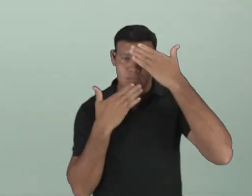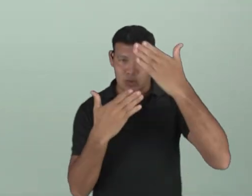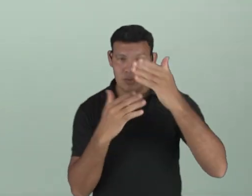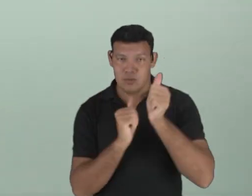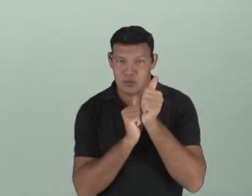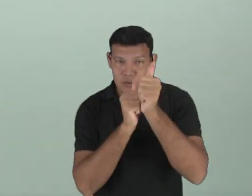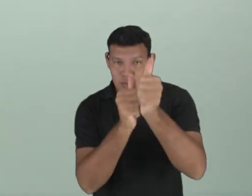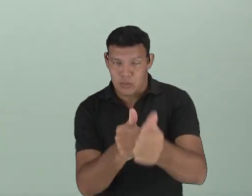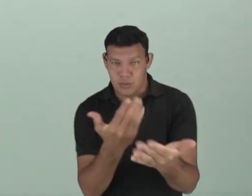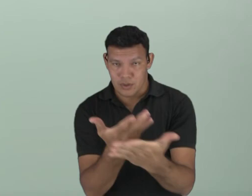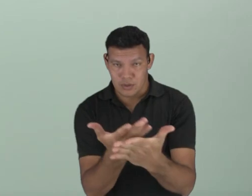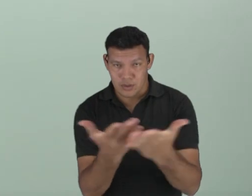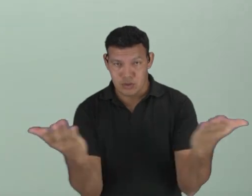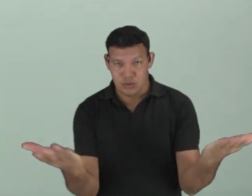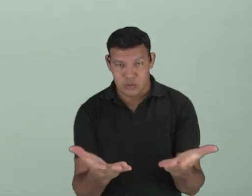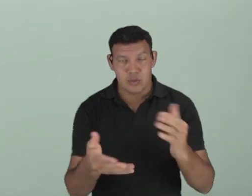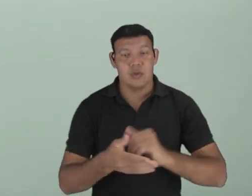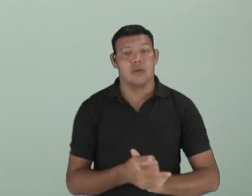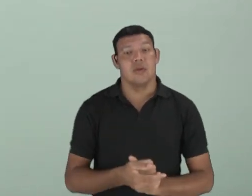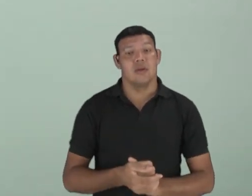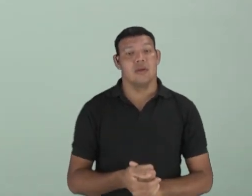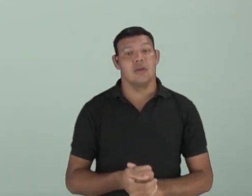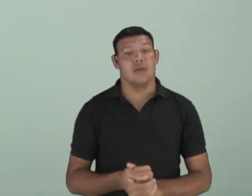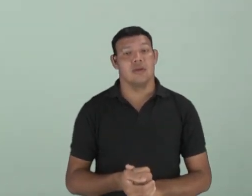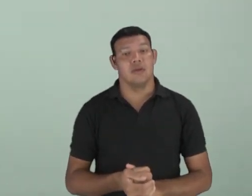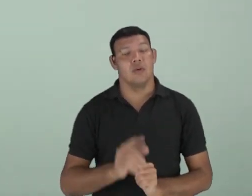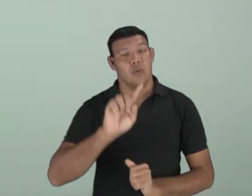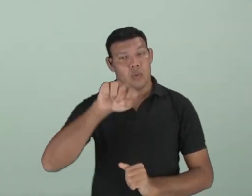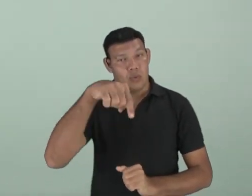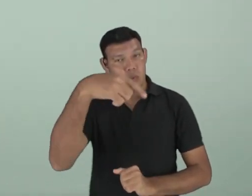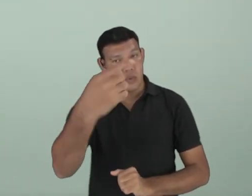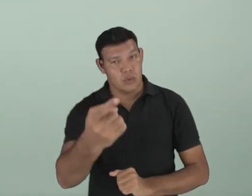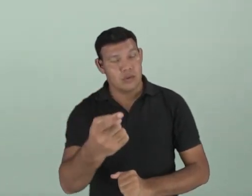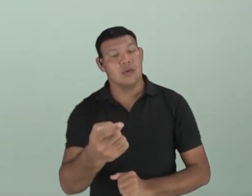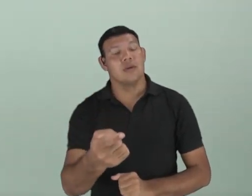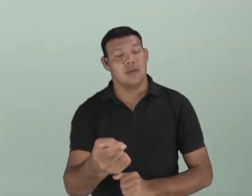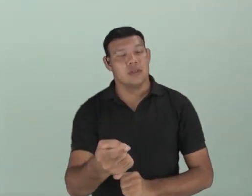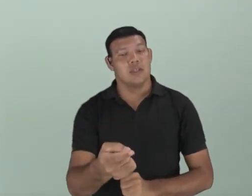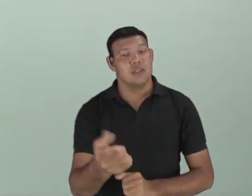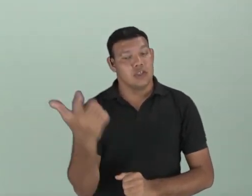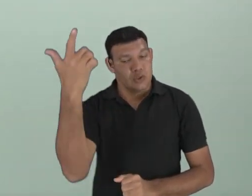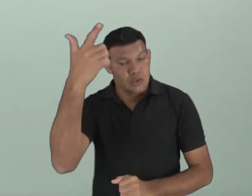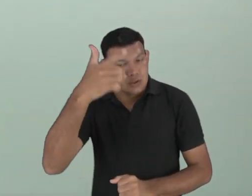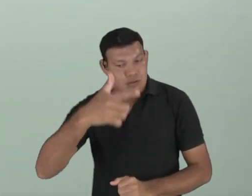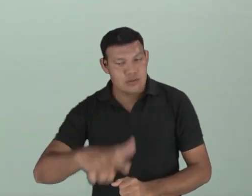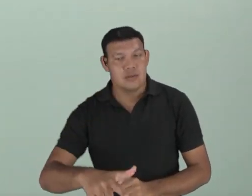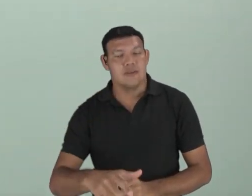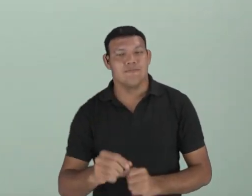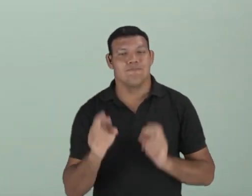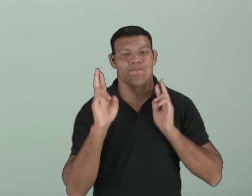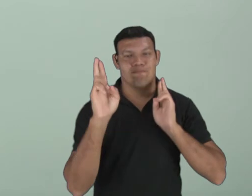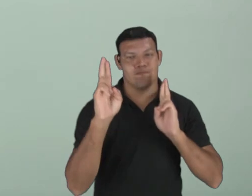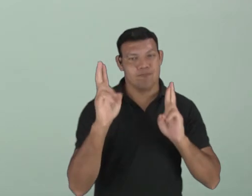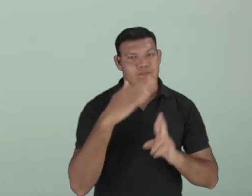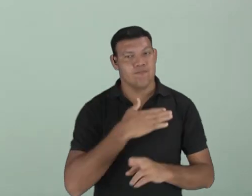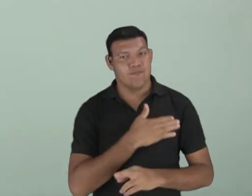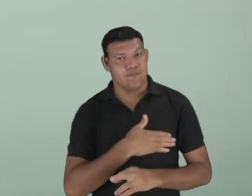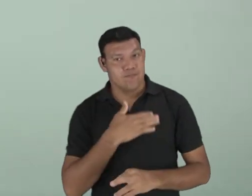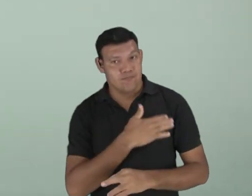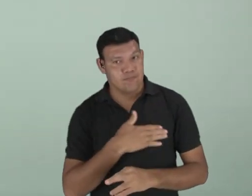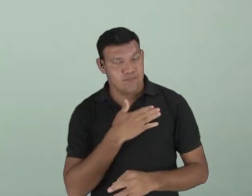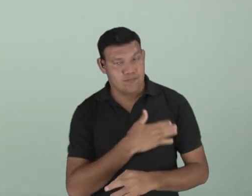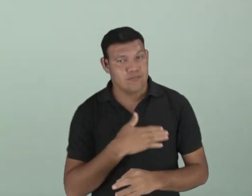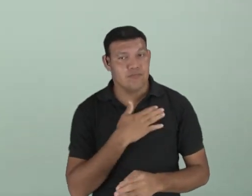Obrigado pela companhia de vocês. Na nossa próxima aula, Nos veremos por aqui novamente. Espero que vocês